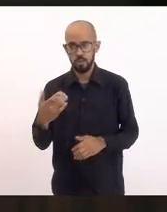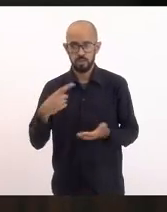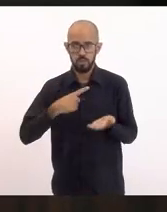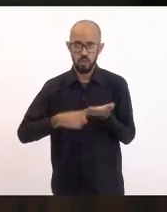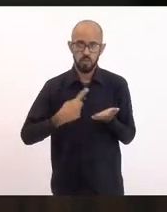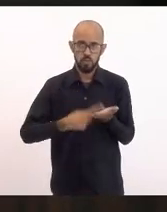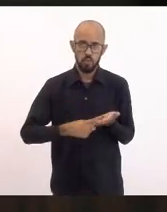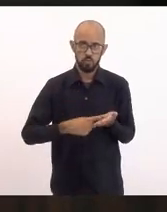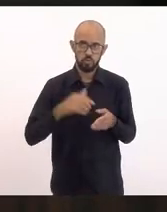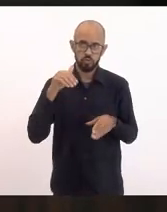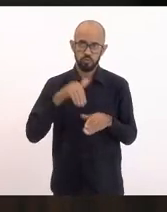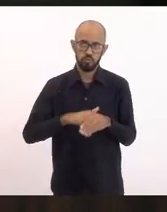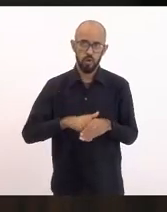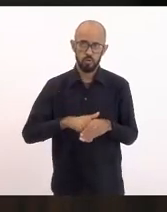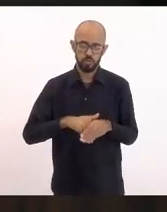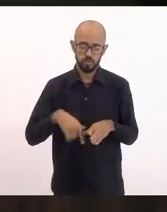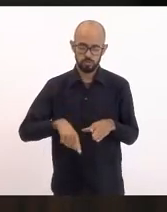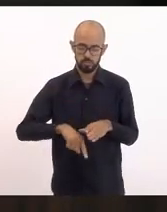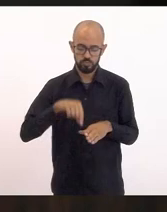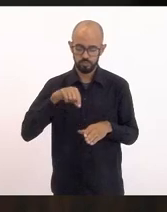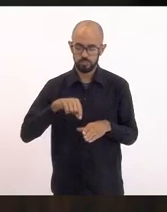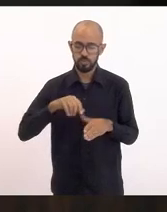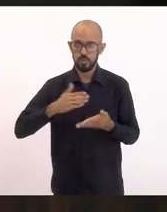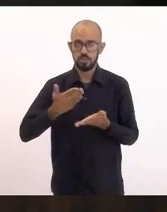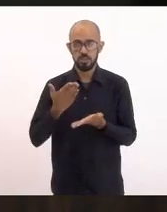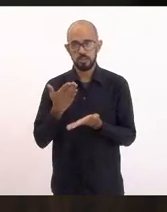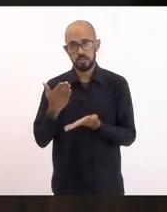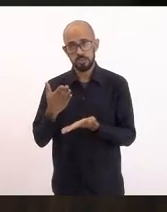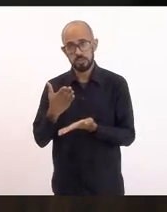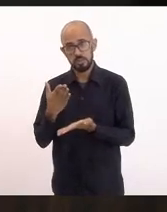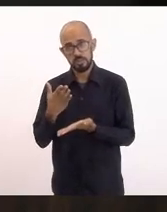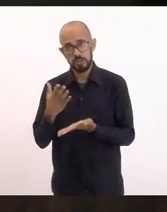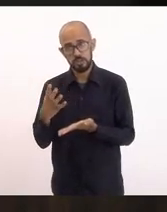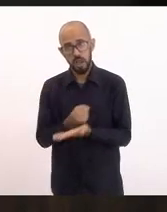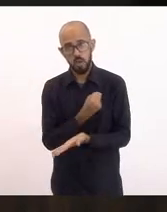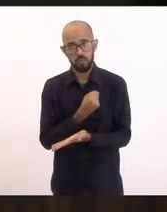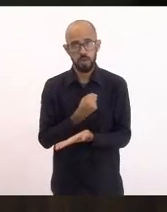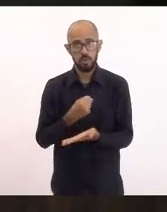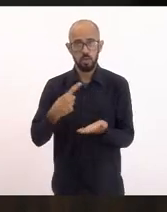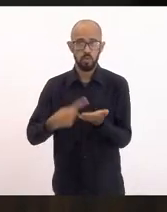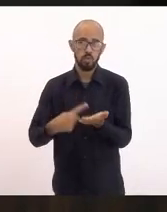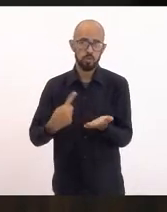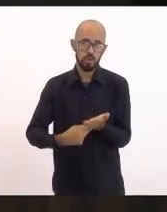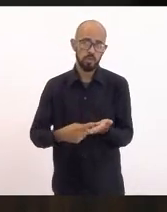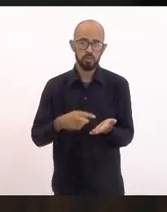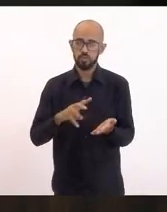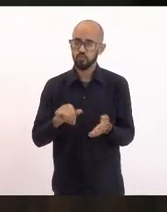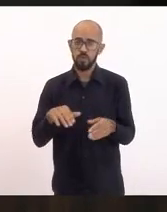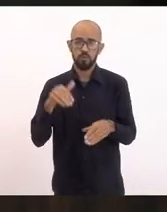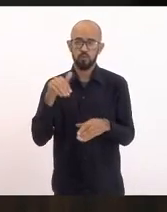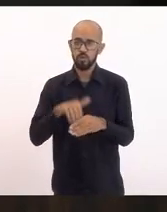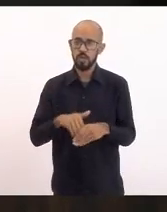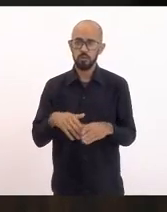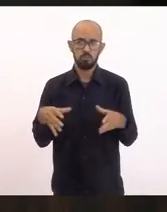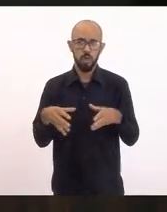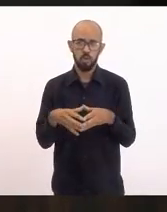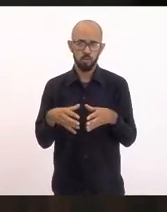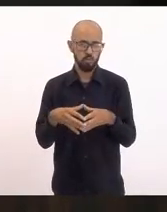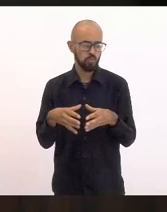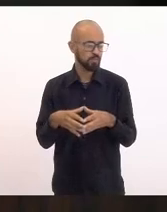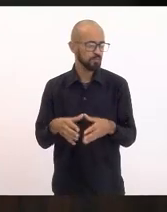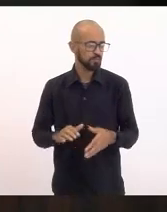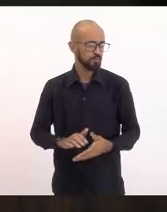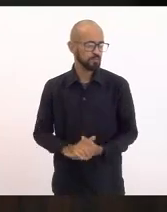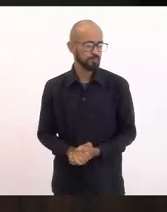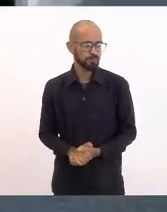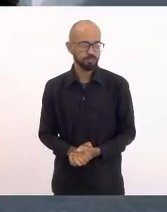destaques e a gente salva a parte acordada. Como não há acordo, vai ser em bloco. Nós vamos votar em bloco. E quero